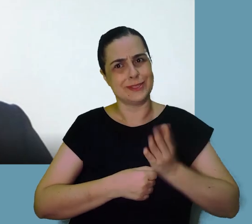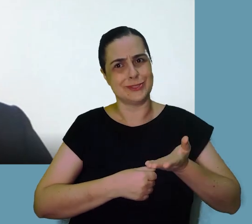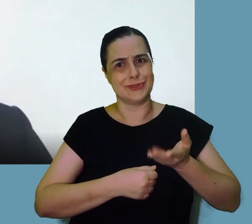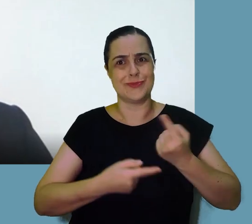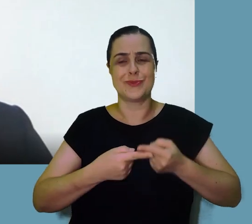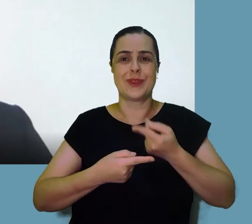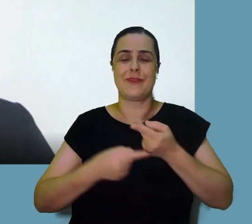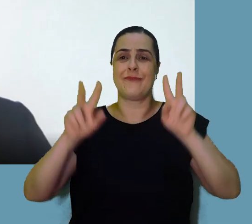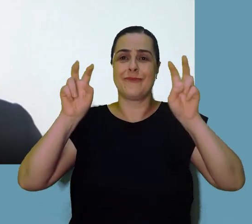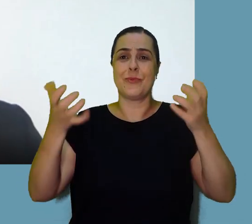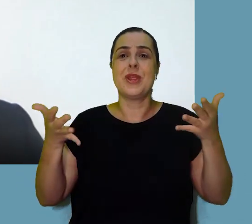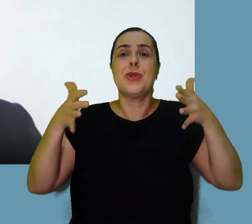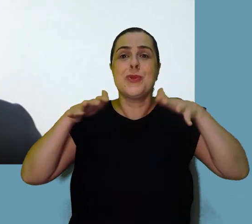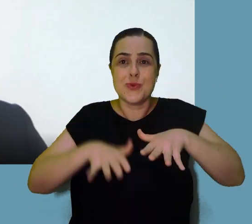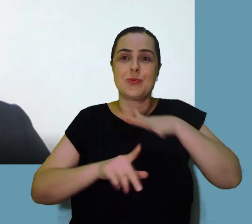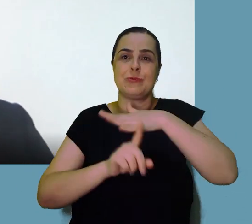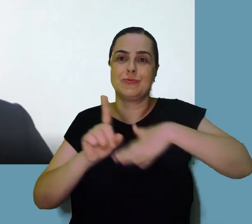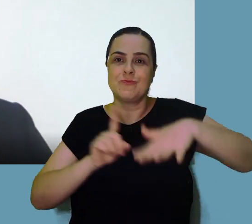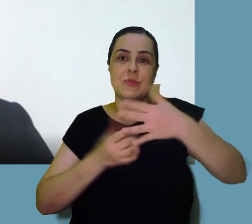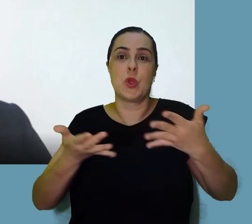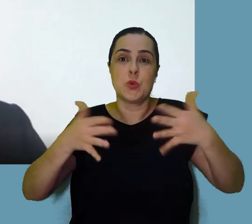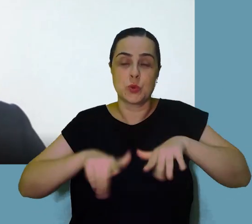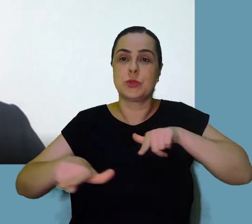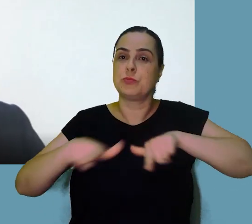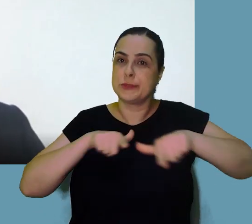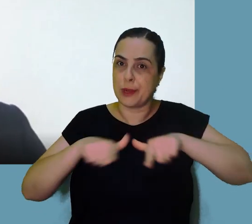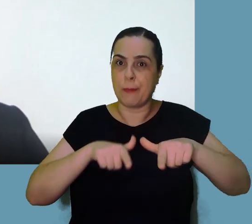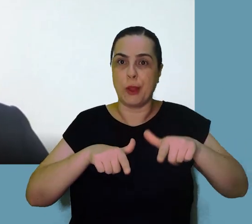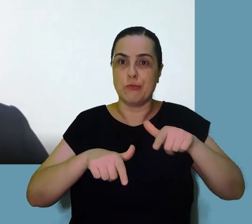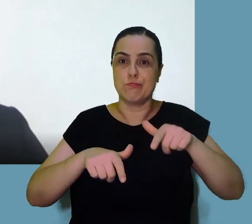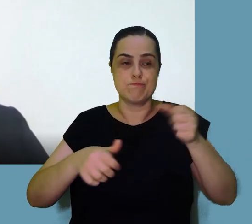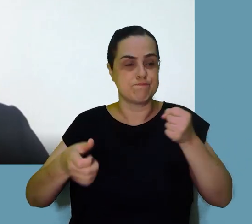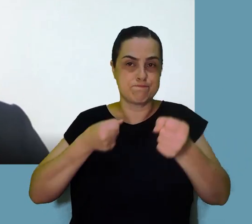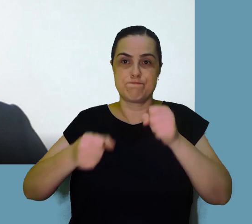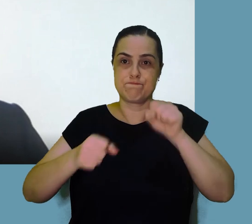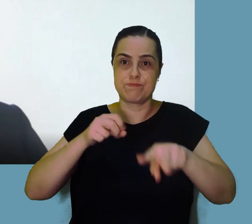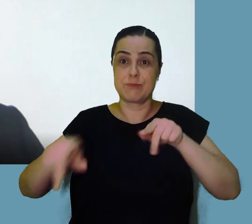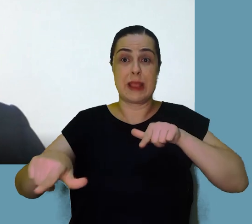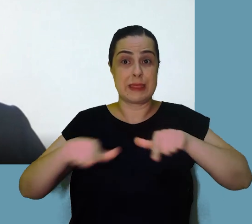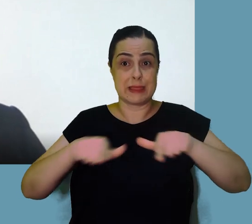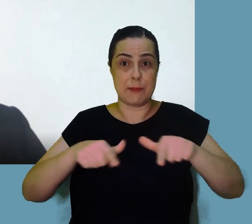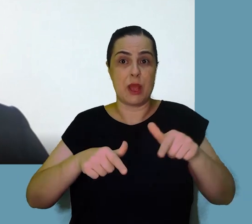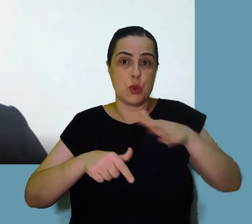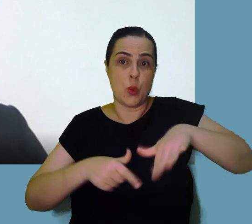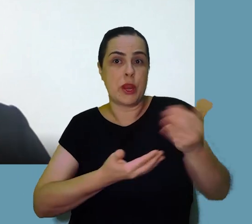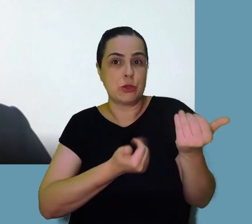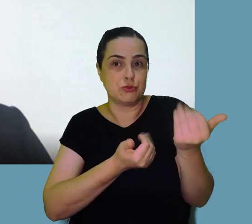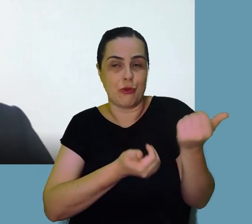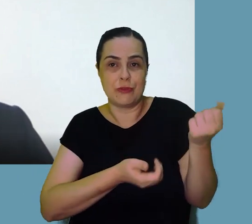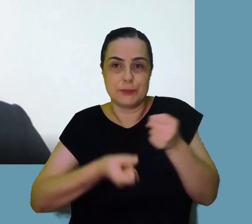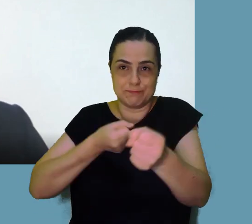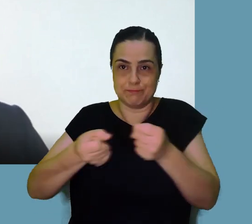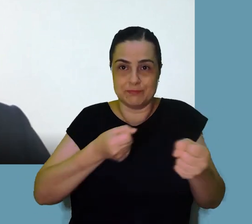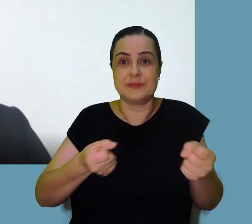falando de inclusão social, inclusão produtiva de jovens, né, no mercado formal de trabalho, e aí quando a gente fala